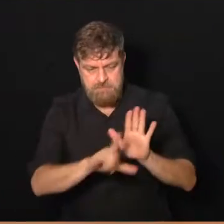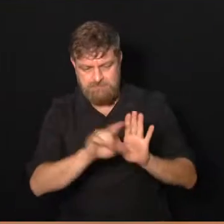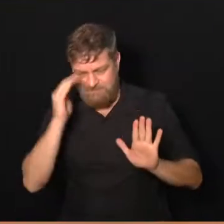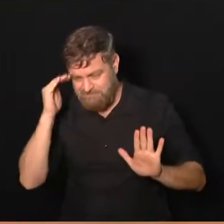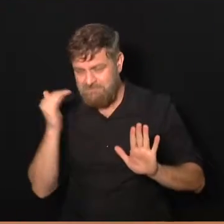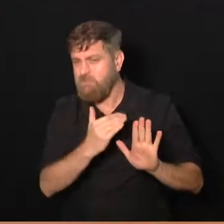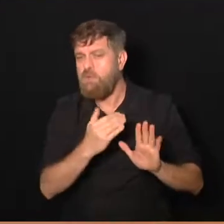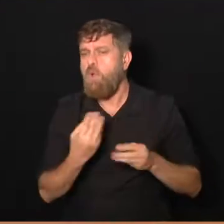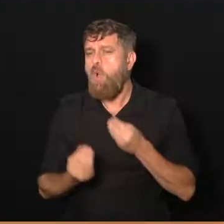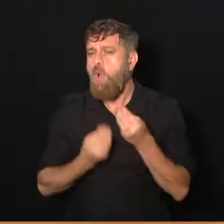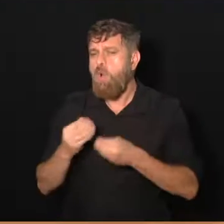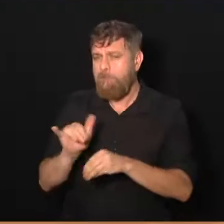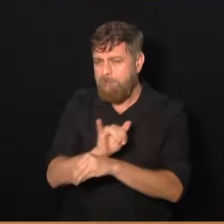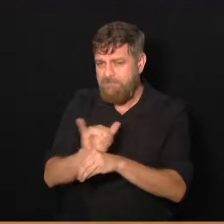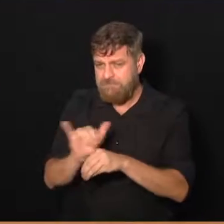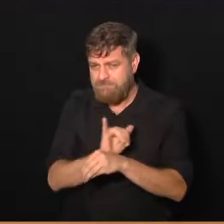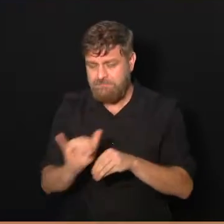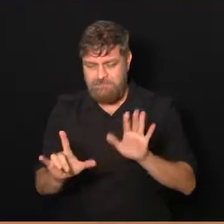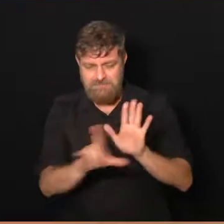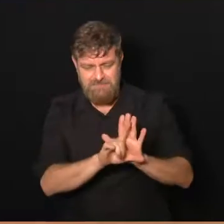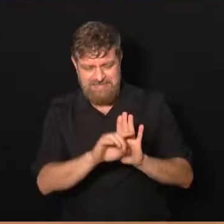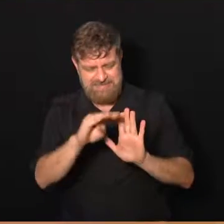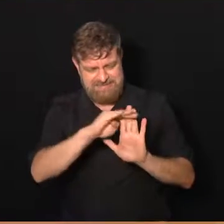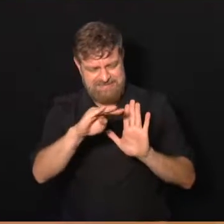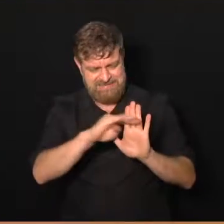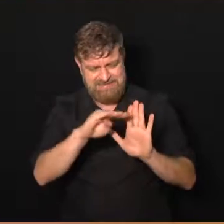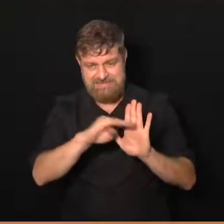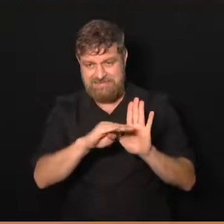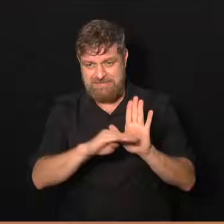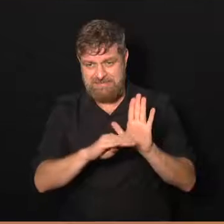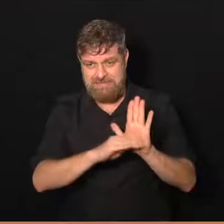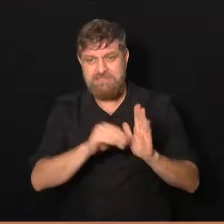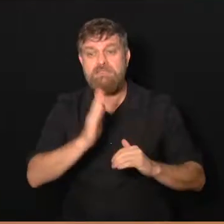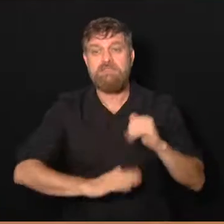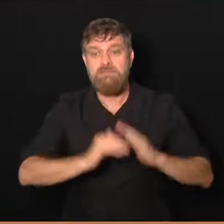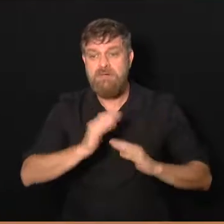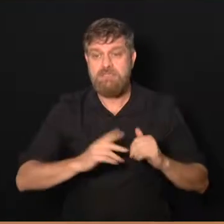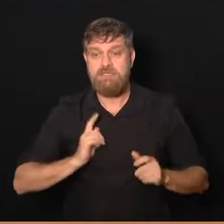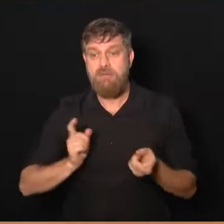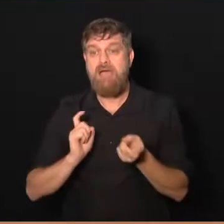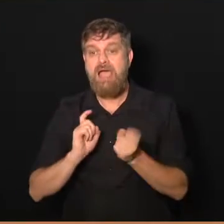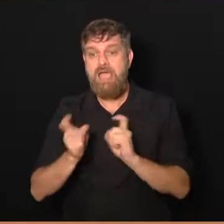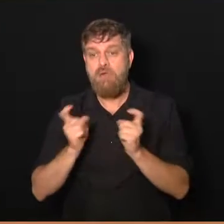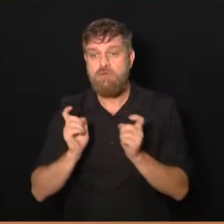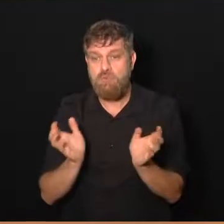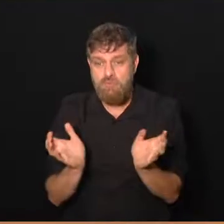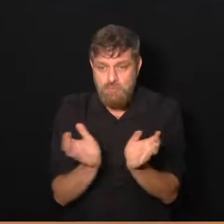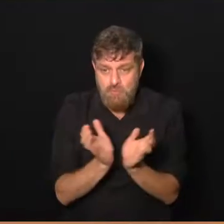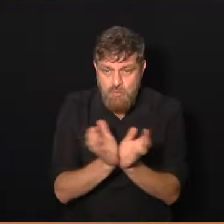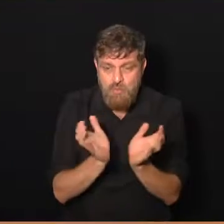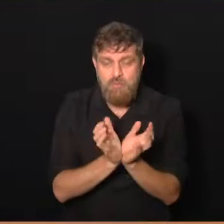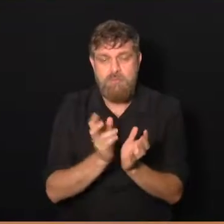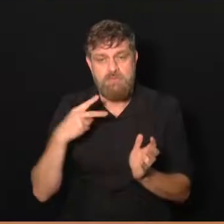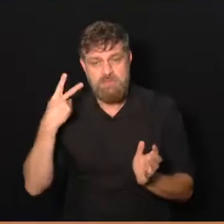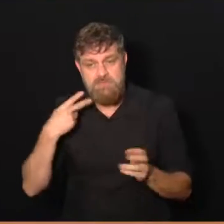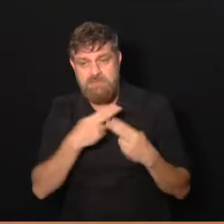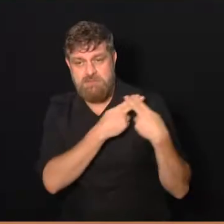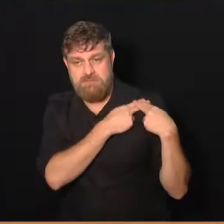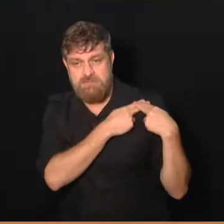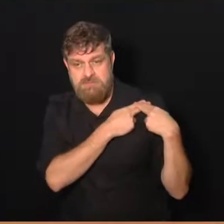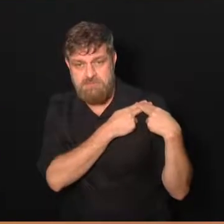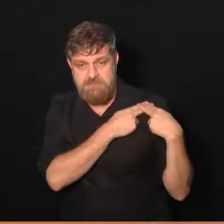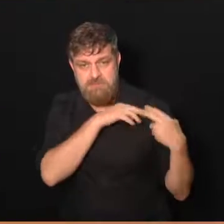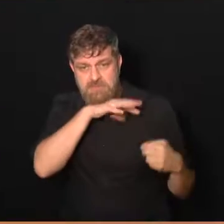canal mais legal na legalidade da ação, do que a gente participar de uma reunião do conselho, da comissão municipal ou do